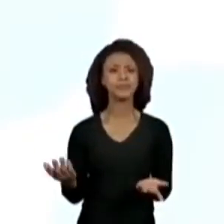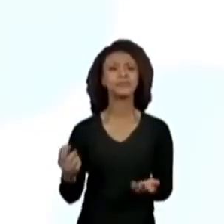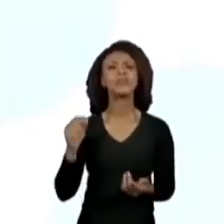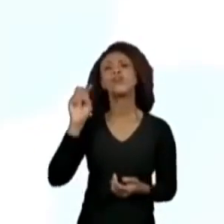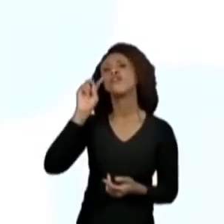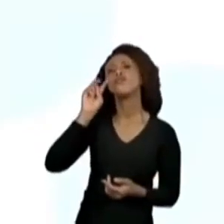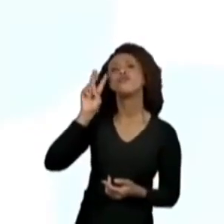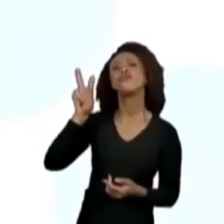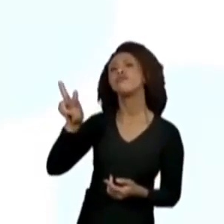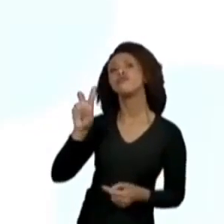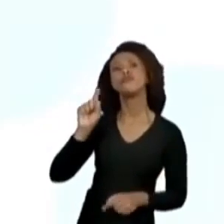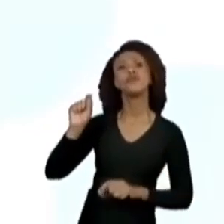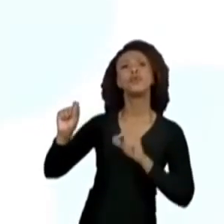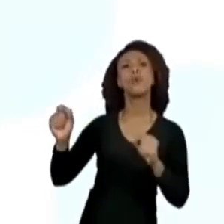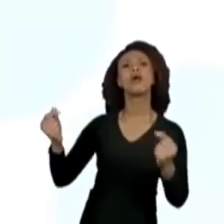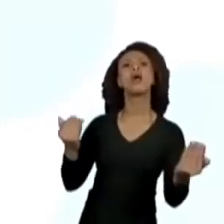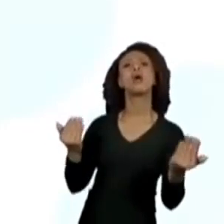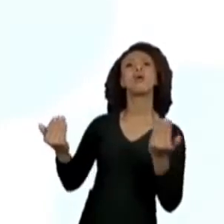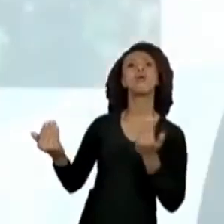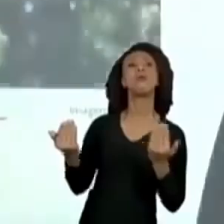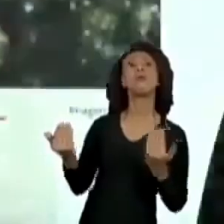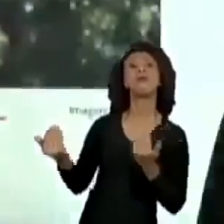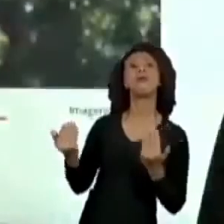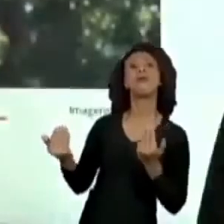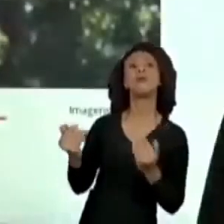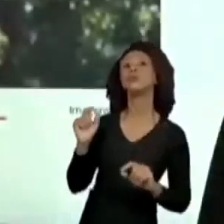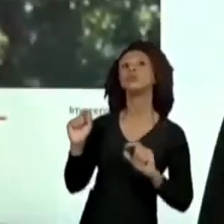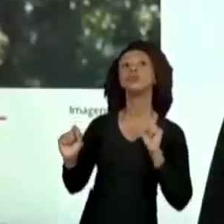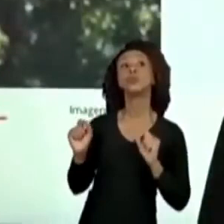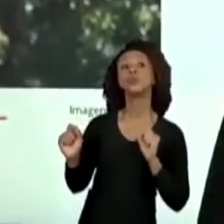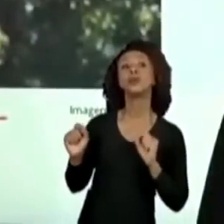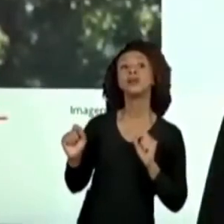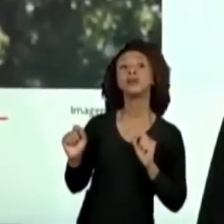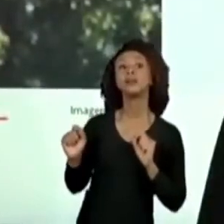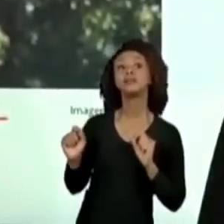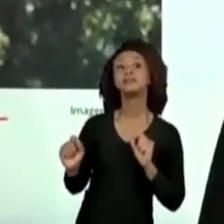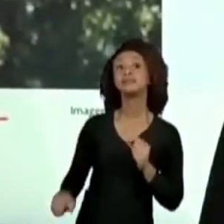vocês viram a partir da primeira imagem. E aí?